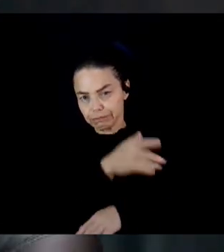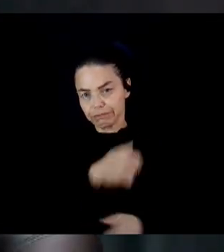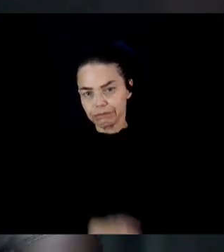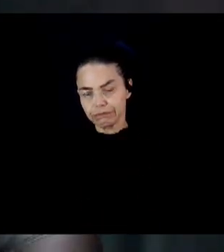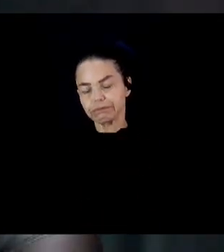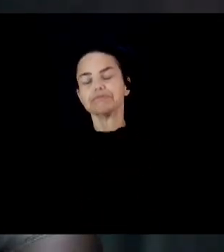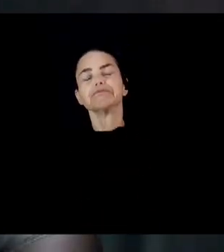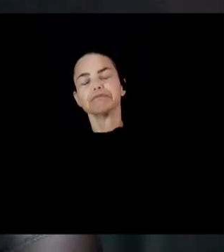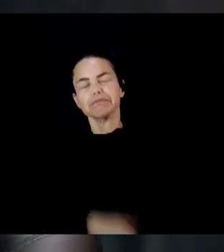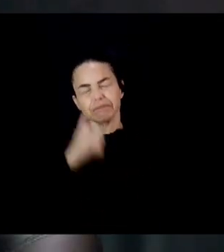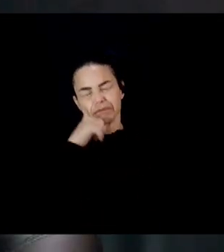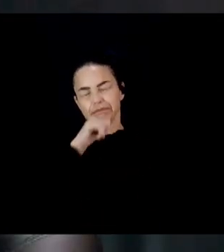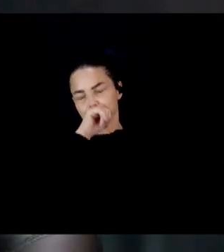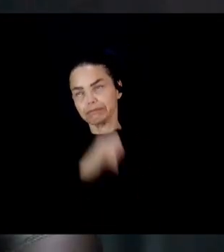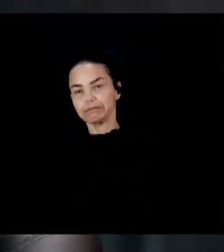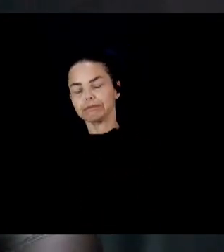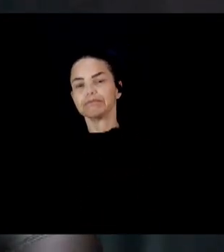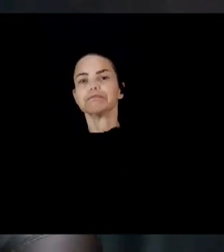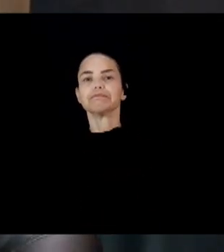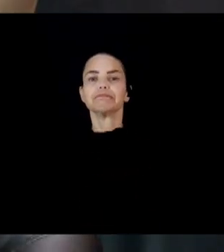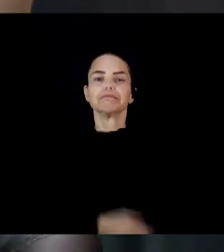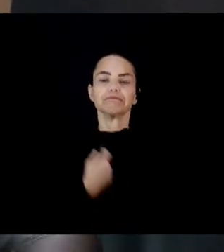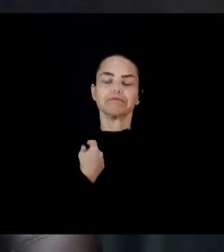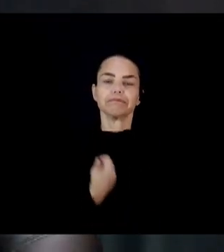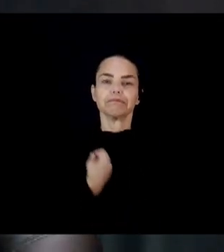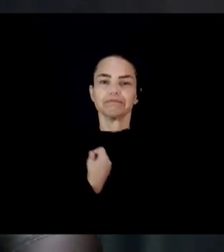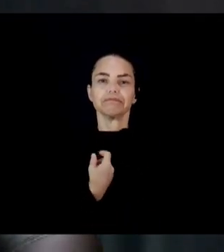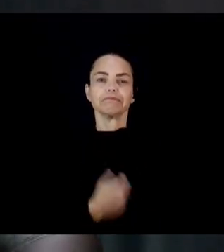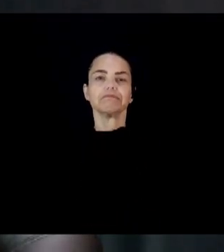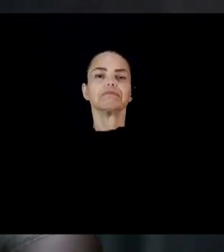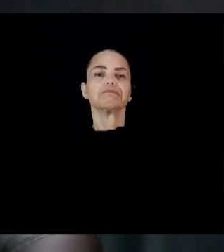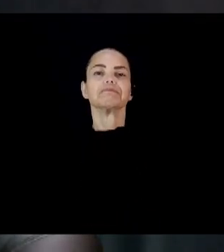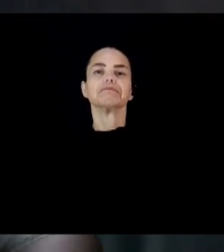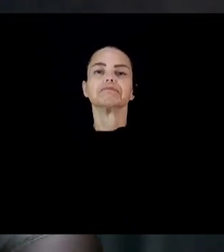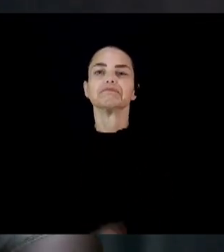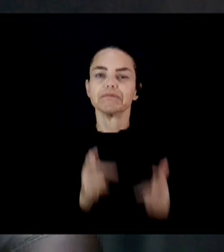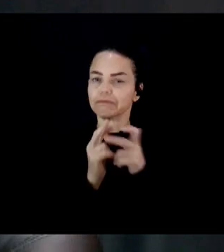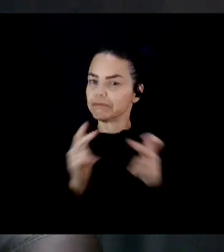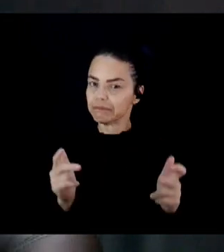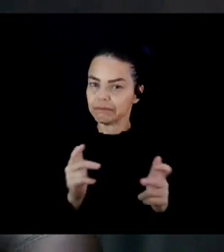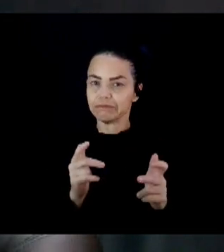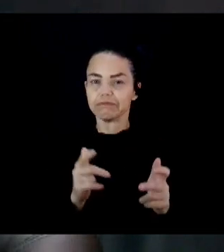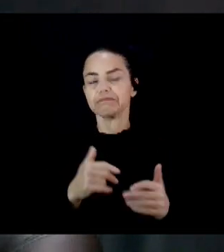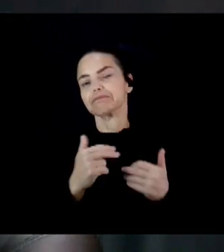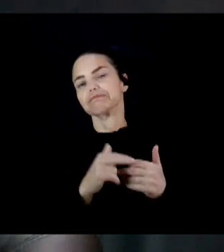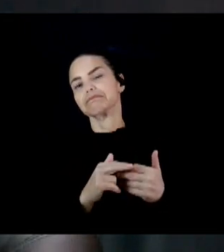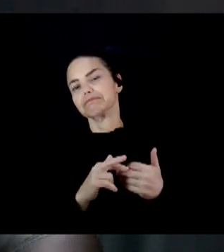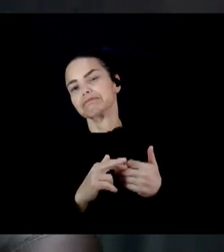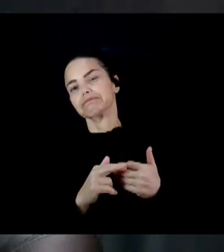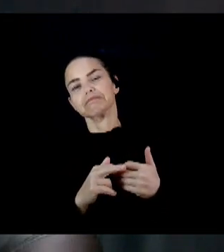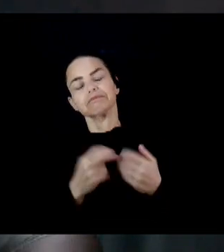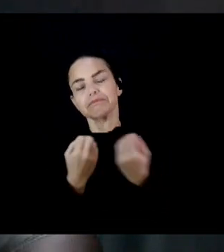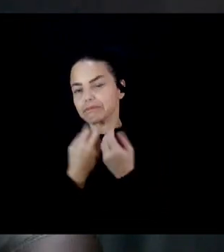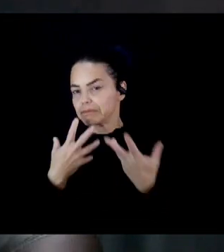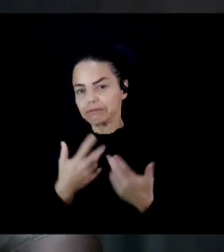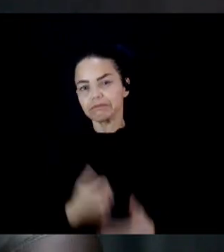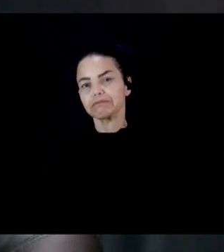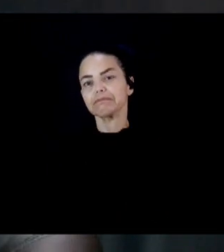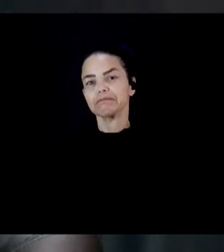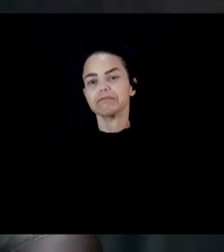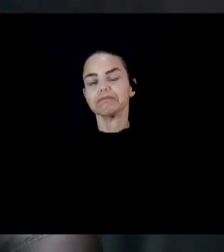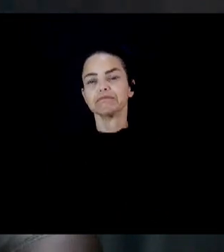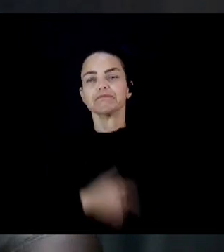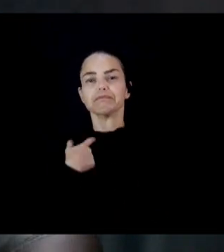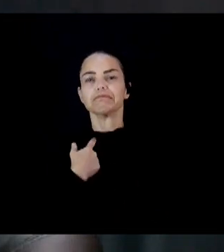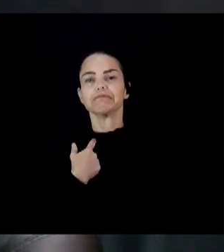mãe de fazer amplitudes do movimento, de fazer processos sequenciais, que assim, tudo isso é uma estimulação